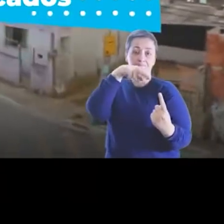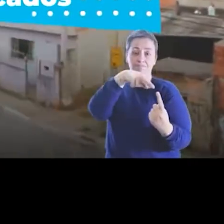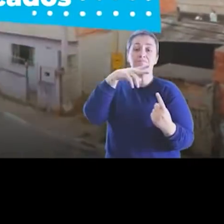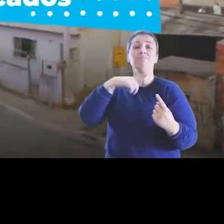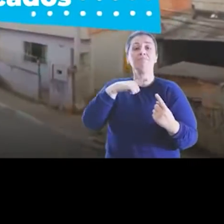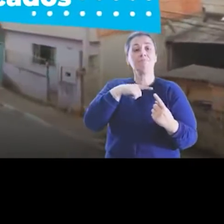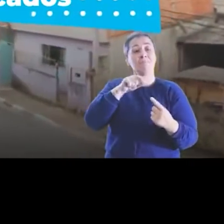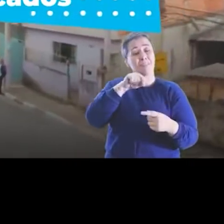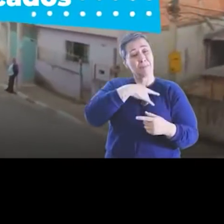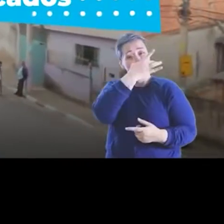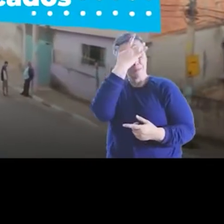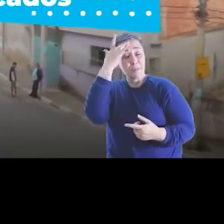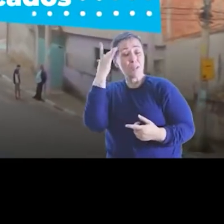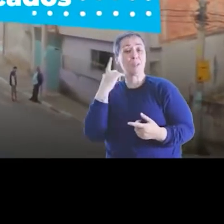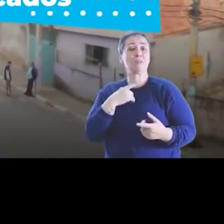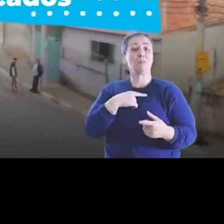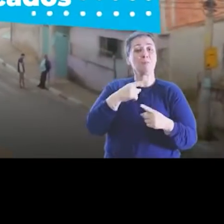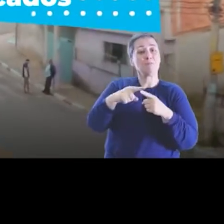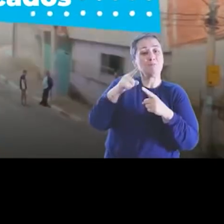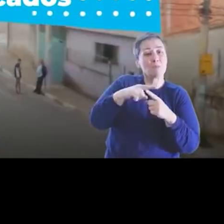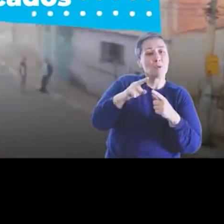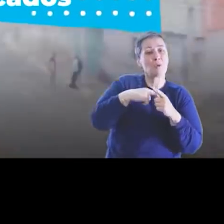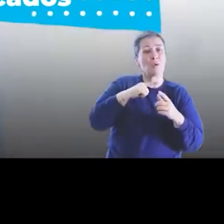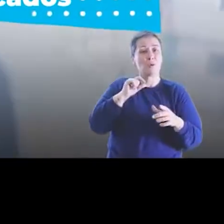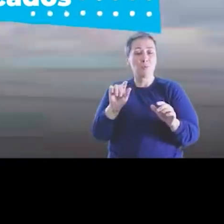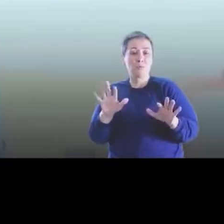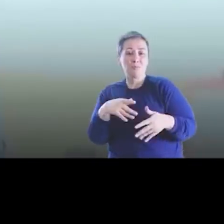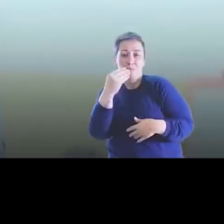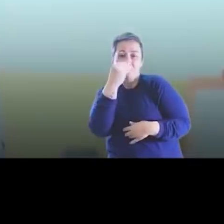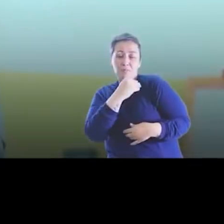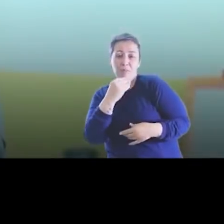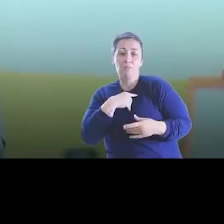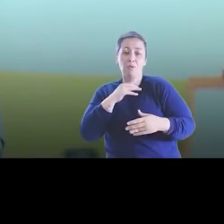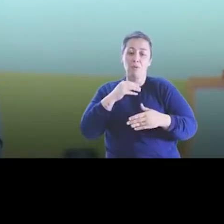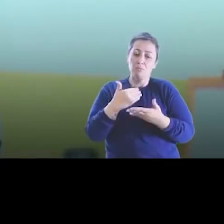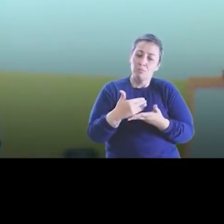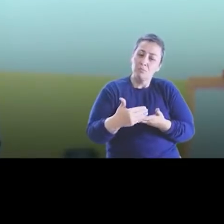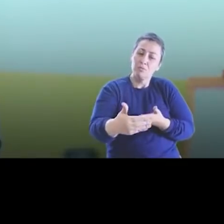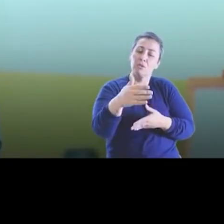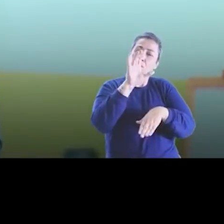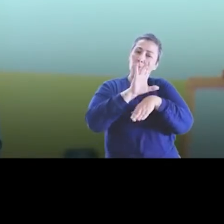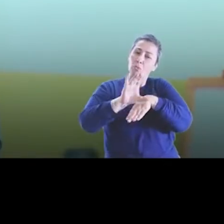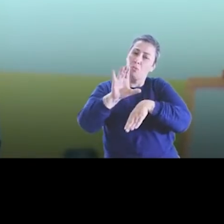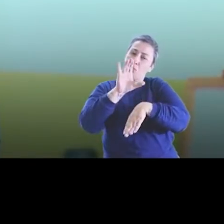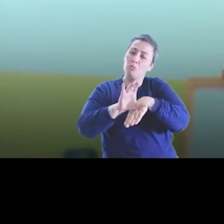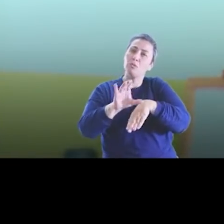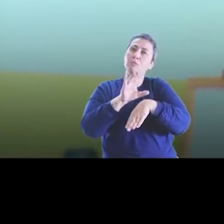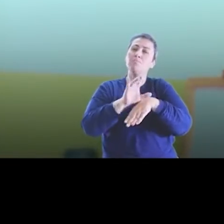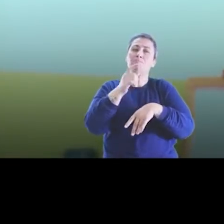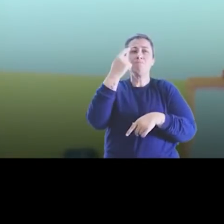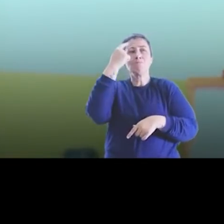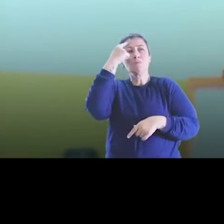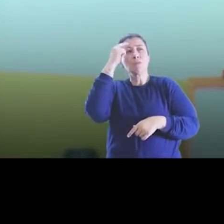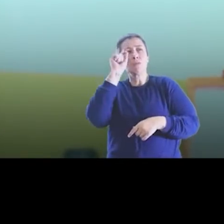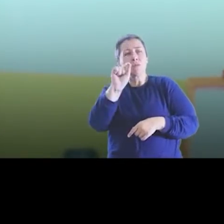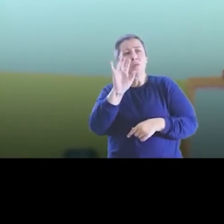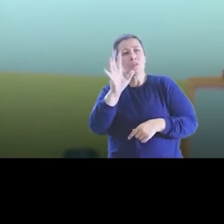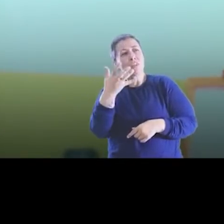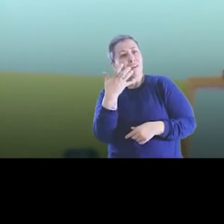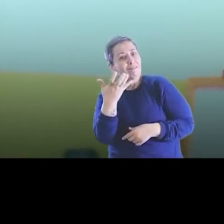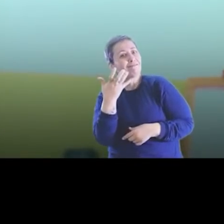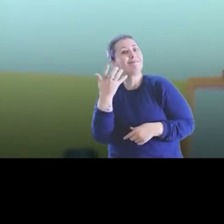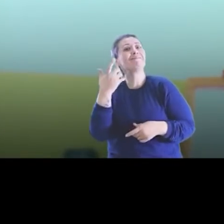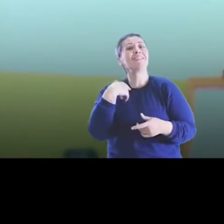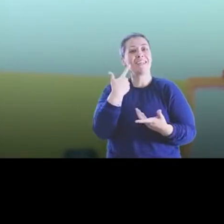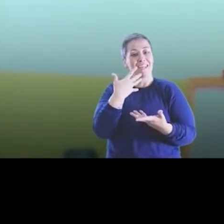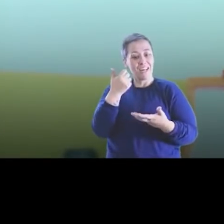para pessoas em situação de vulnerabilidade social. Depois que eu comecei a fazer o curso, eu